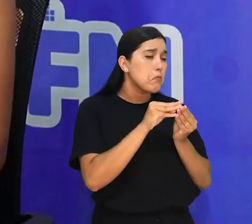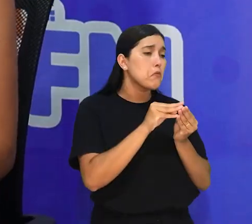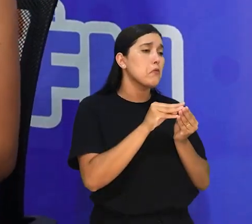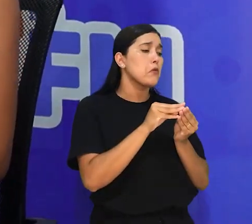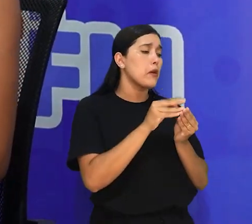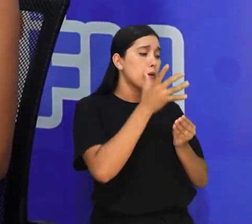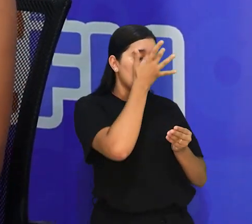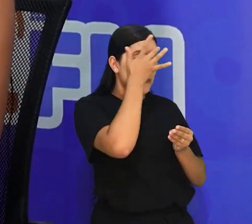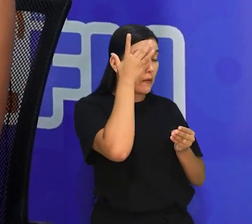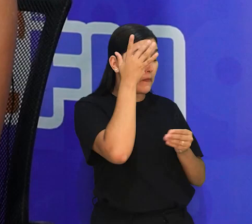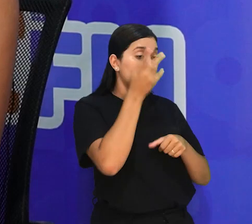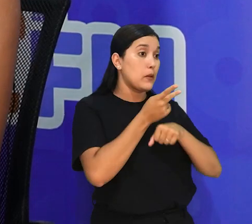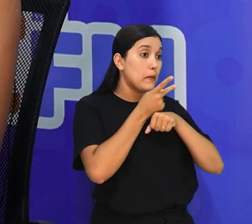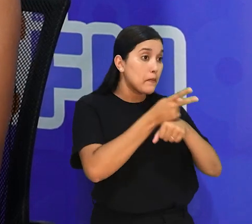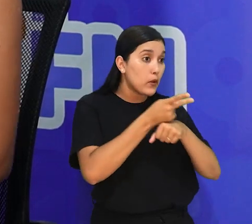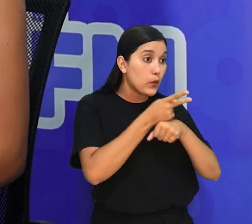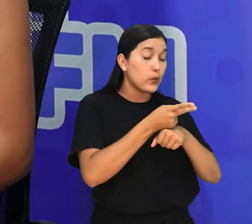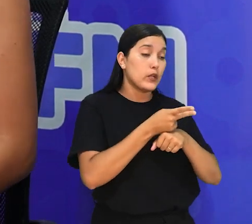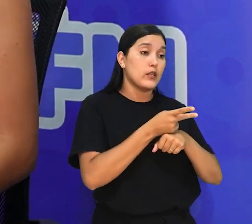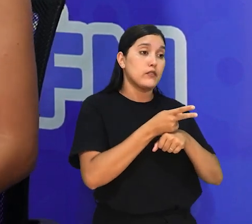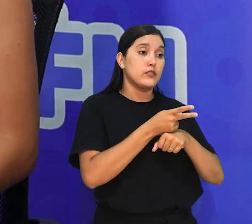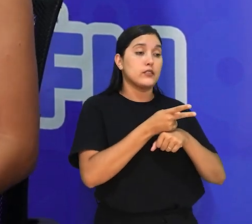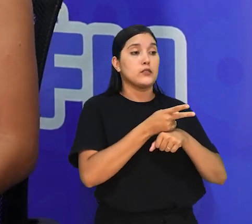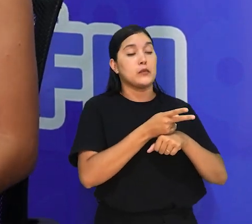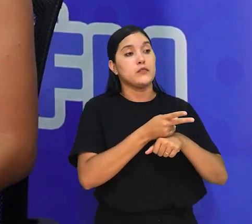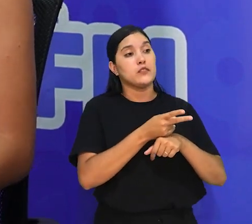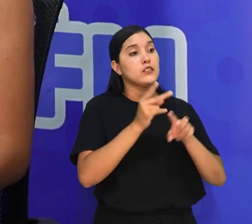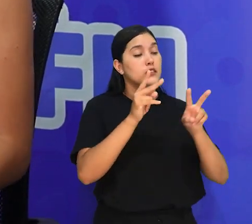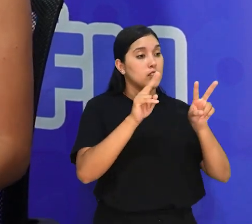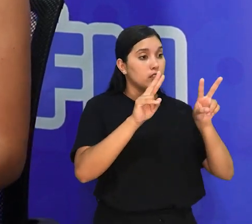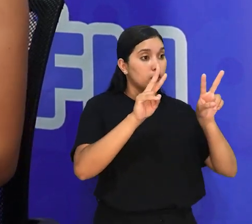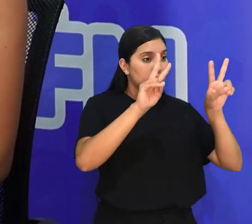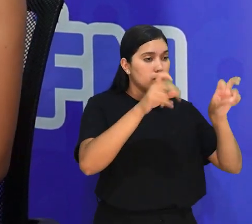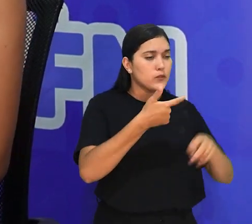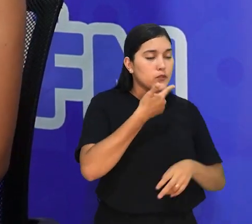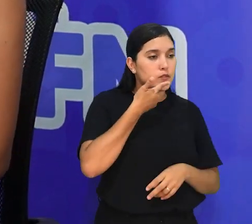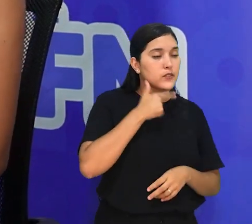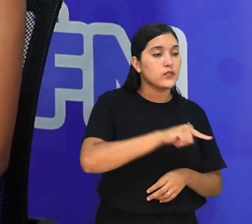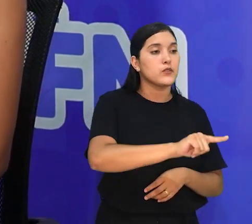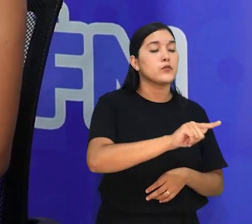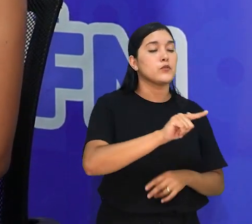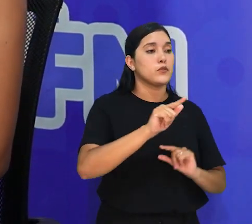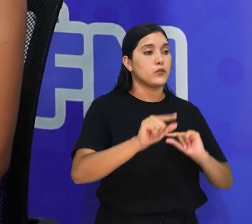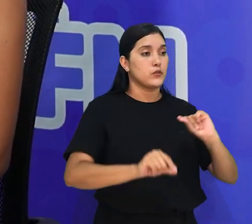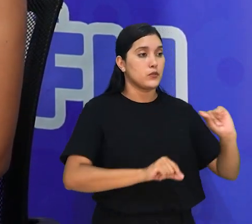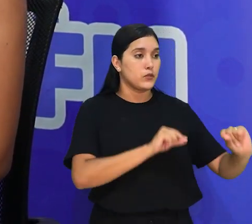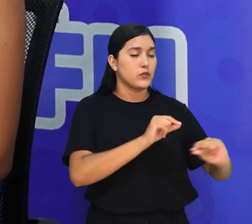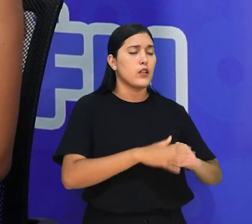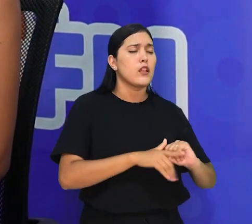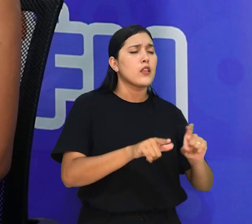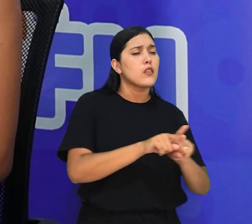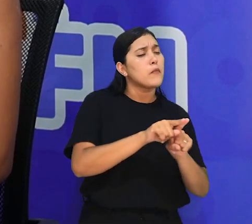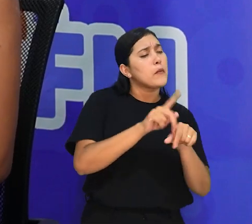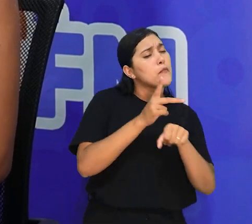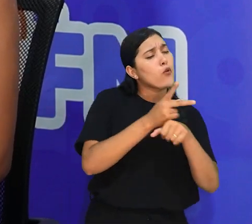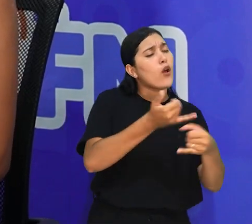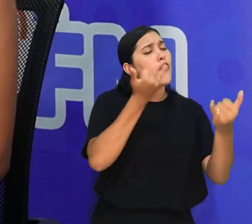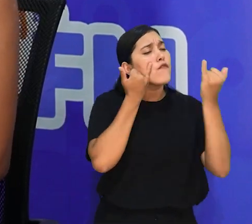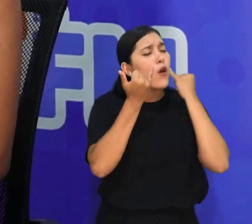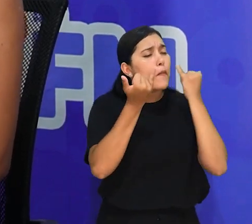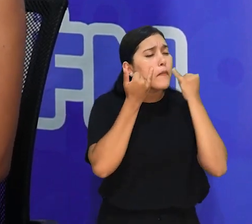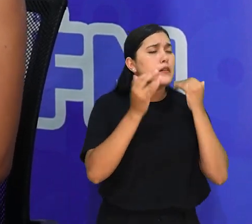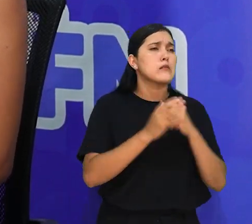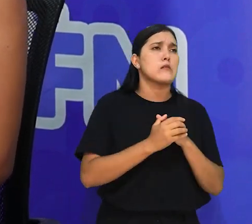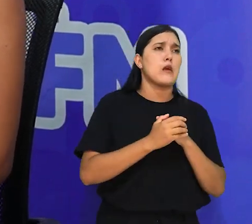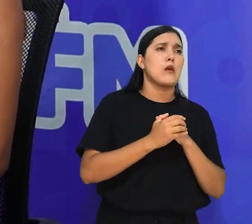pessoas procurarem, né, a questão da língua, né, e procurar